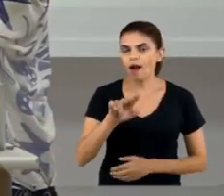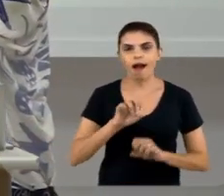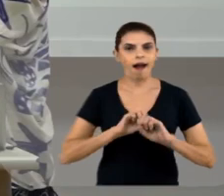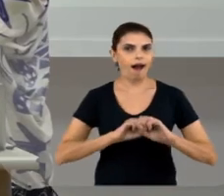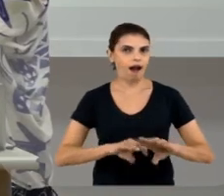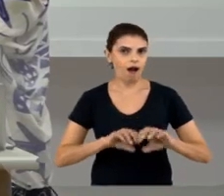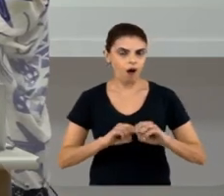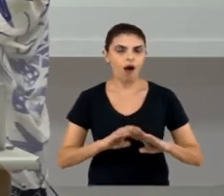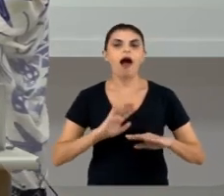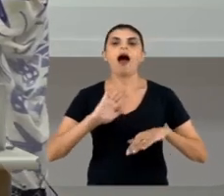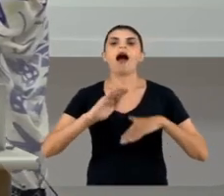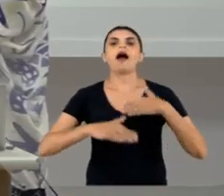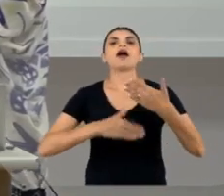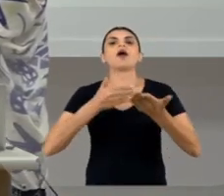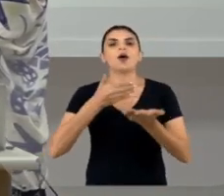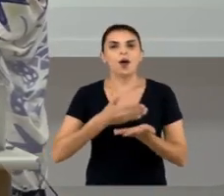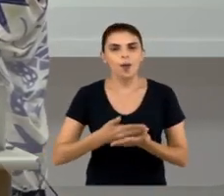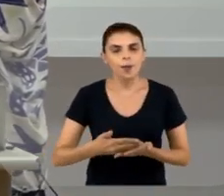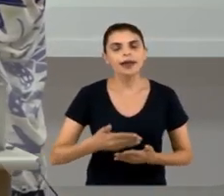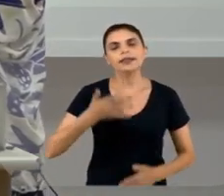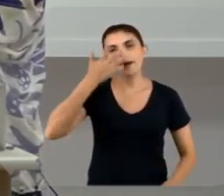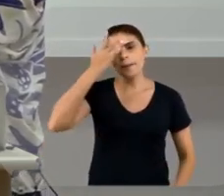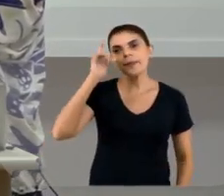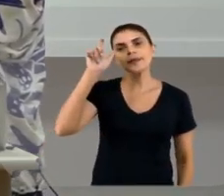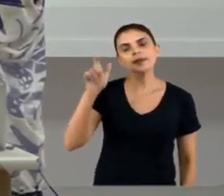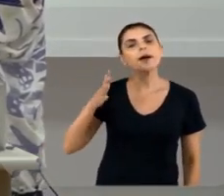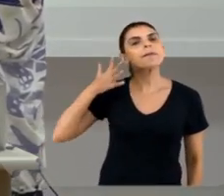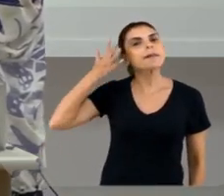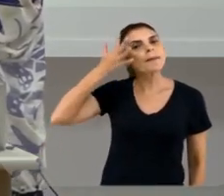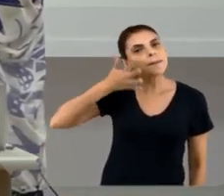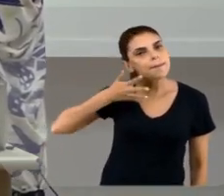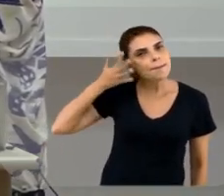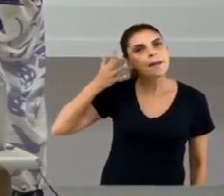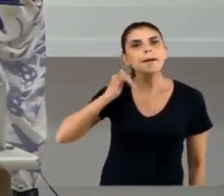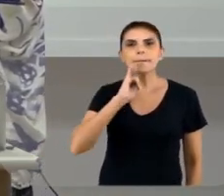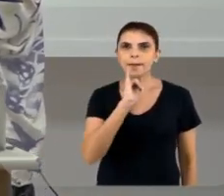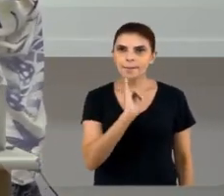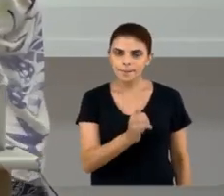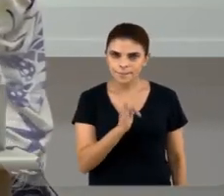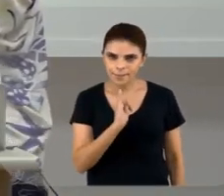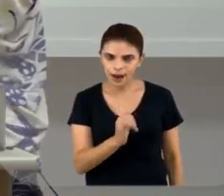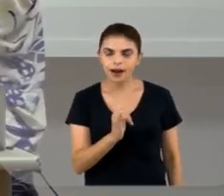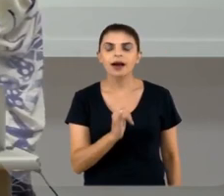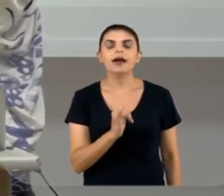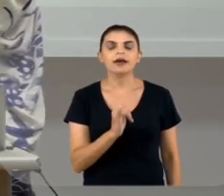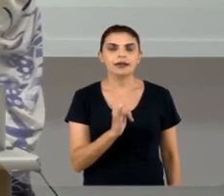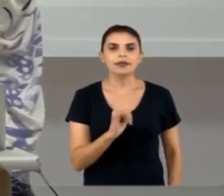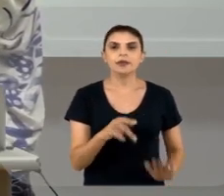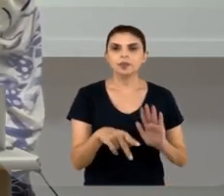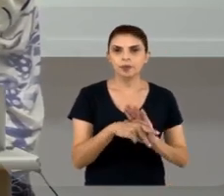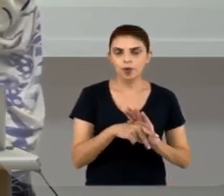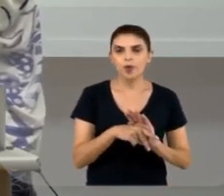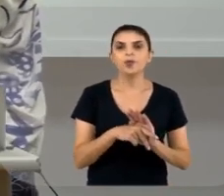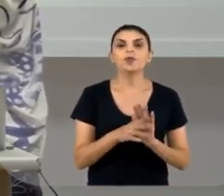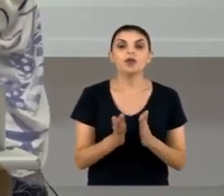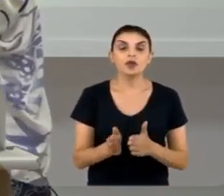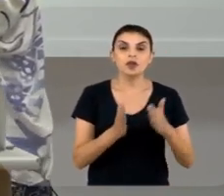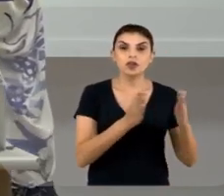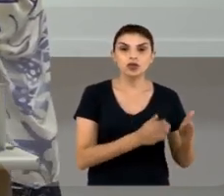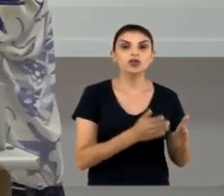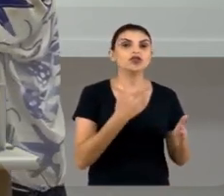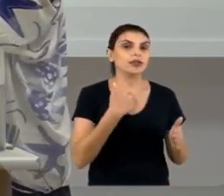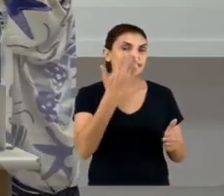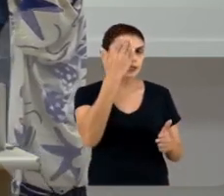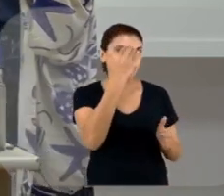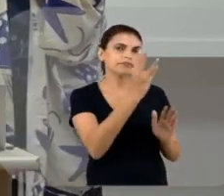né? Então, aí é quando entra o trabalho das DS, são as, eu falo as porque a